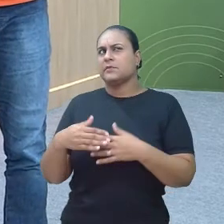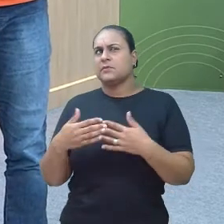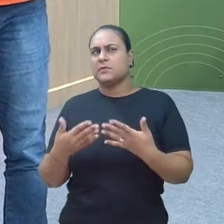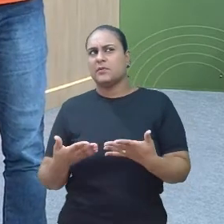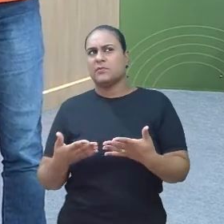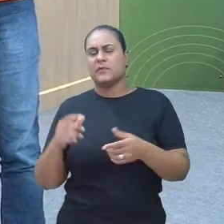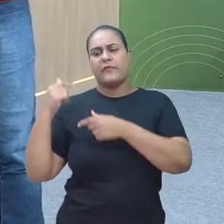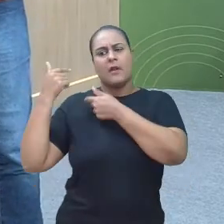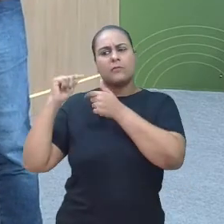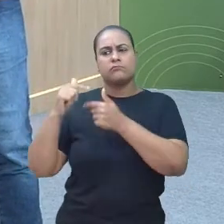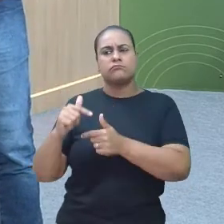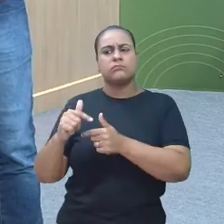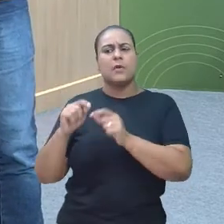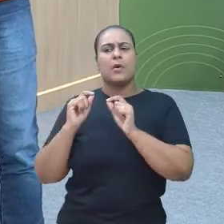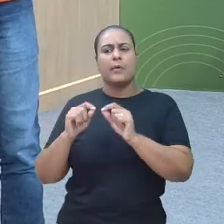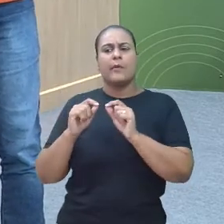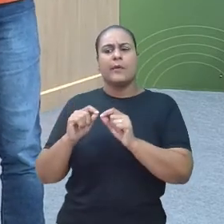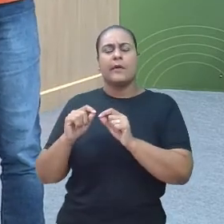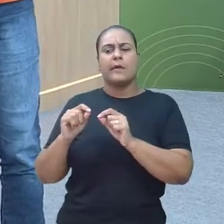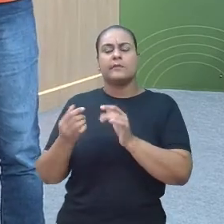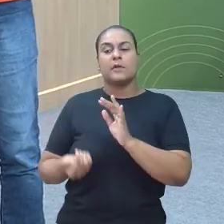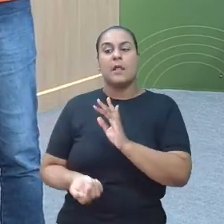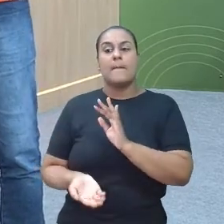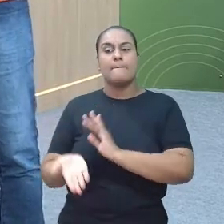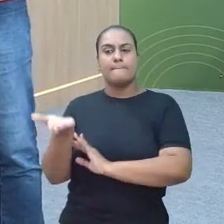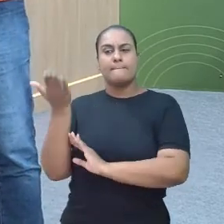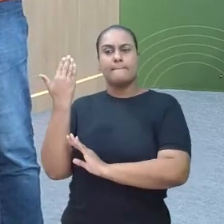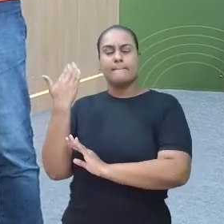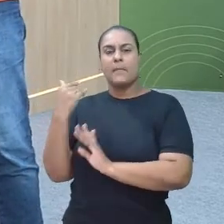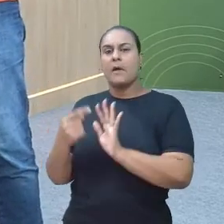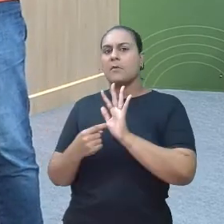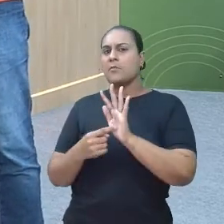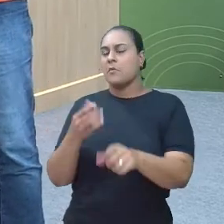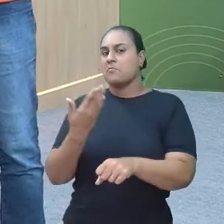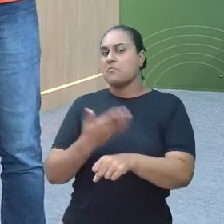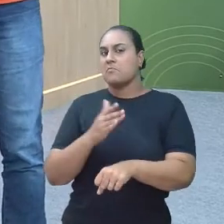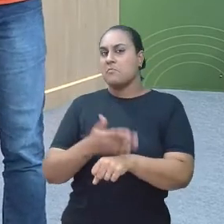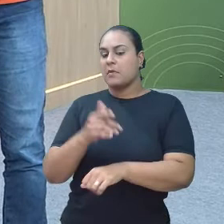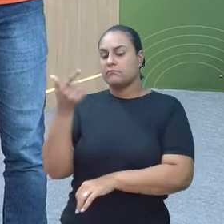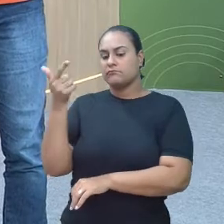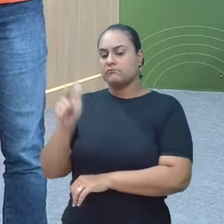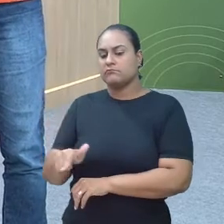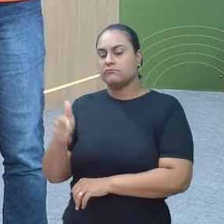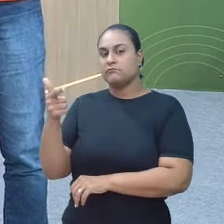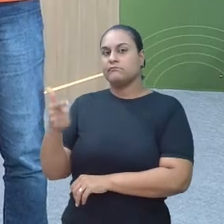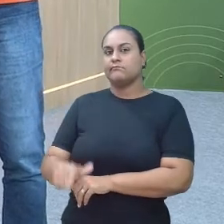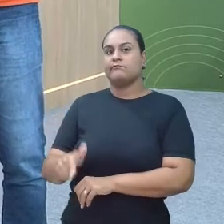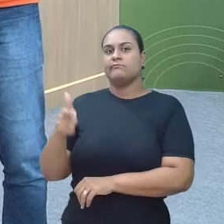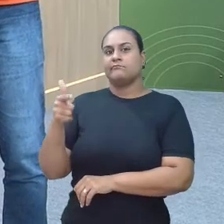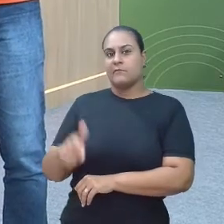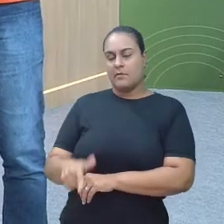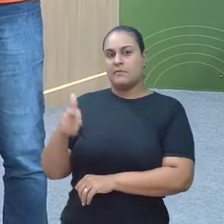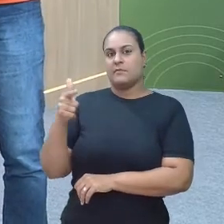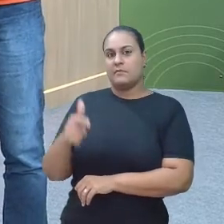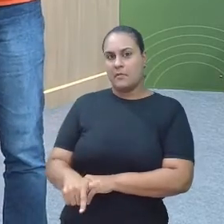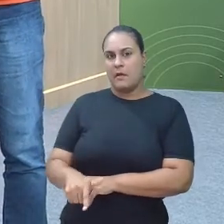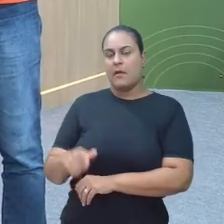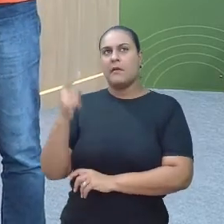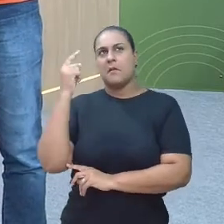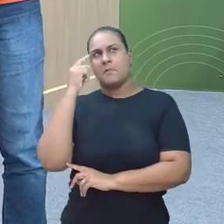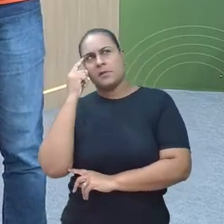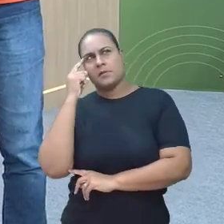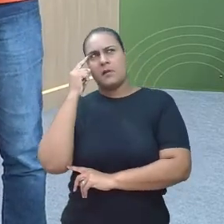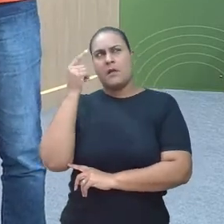de tradição, gente, a gente fala justamente de um passado, de práticas que são repetidas, tá certo? São repetidas, são repensadas,